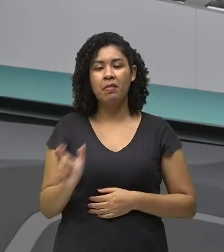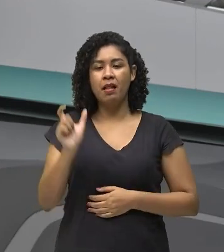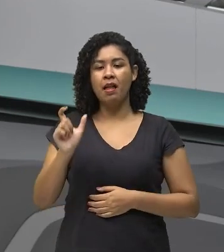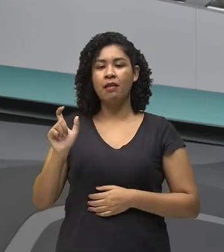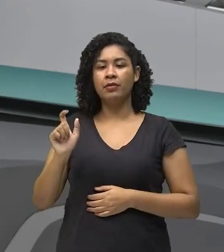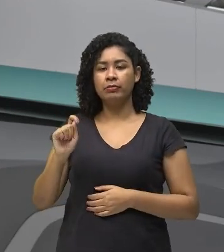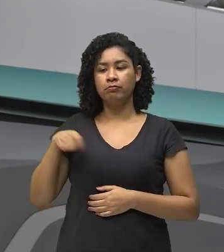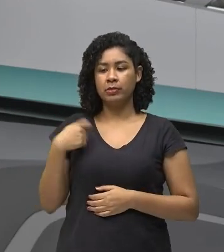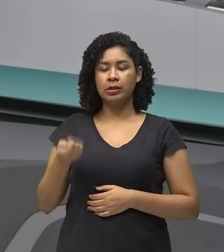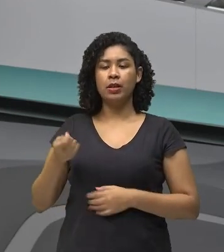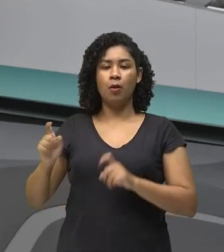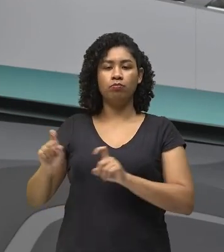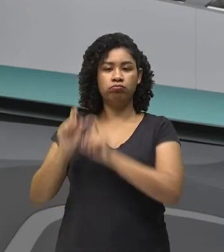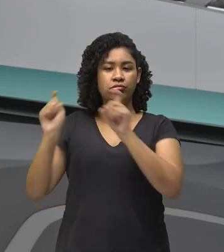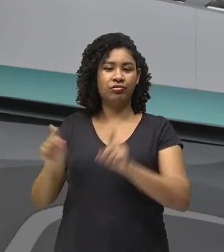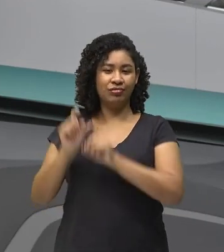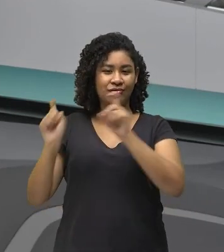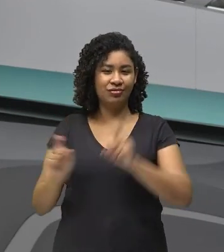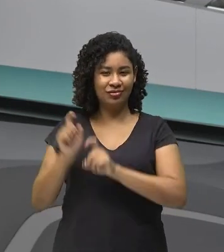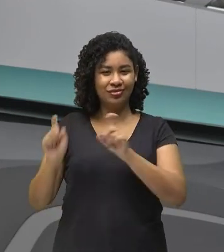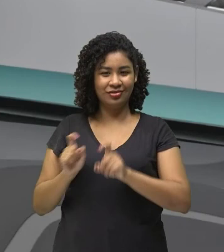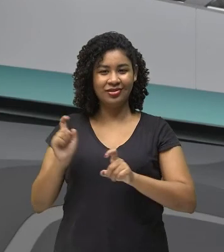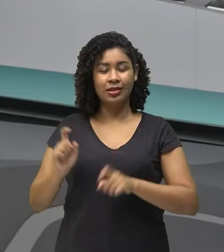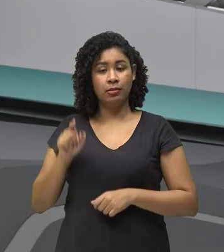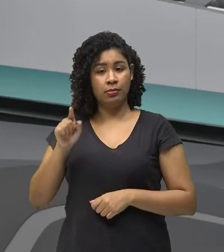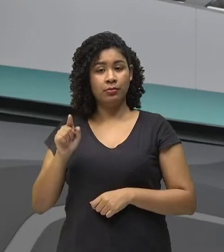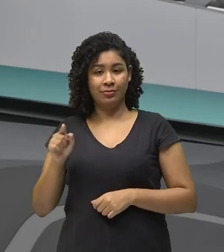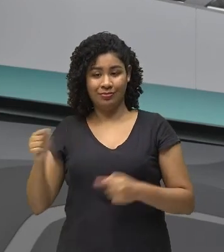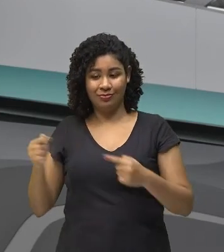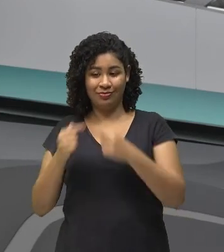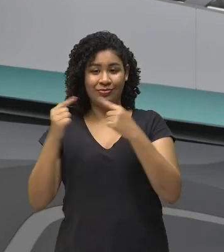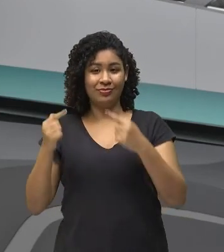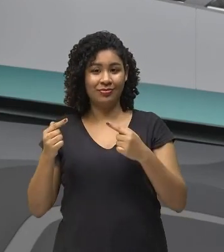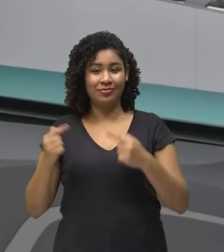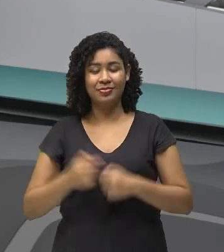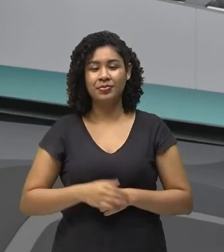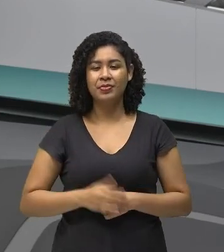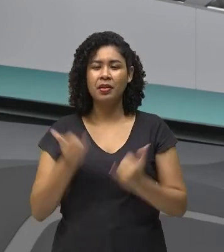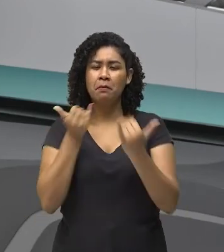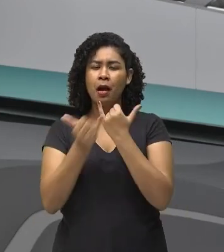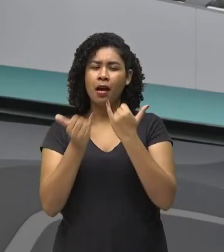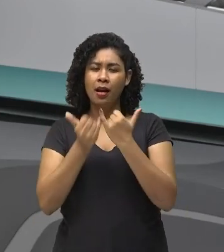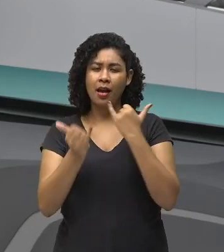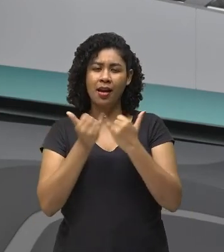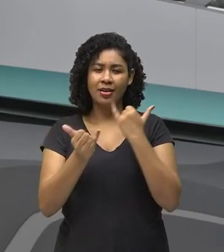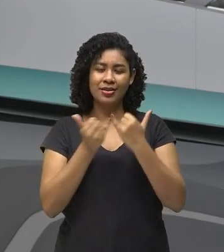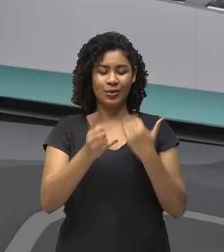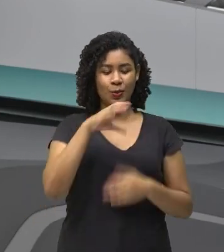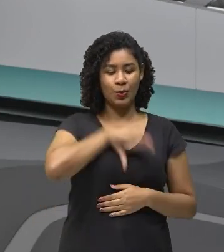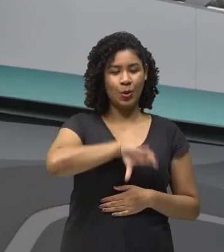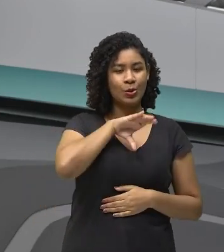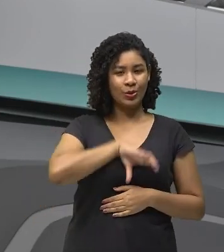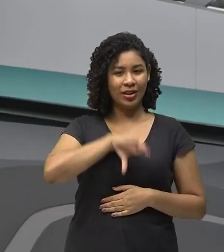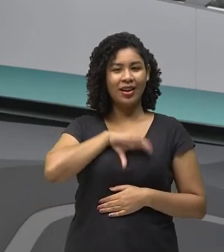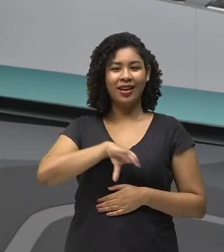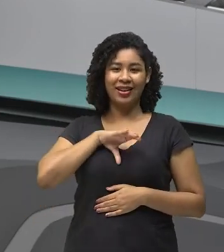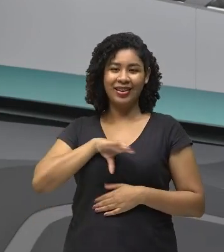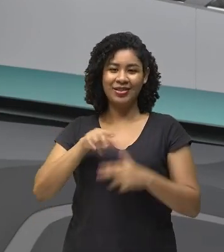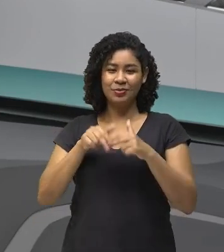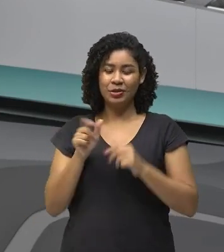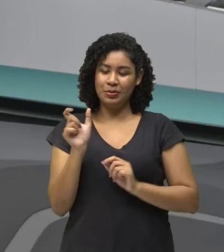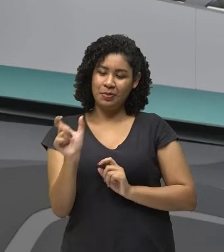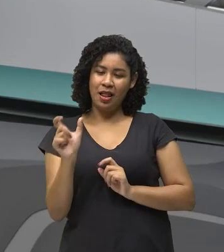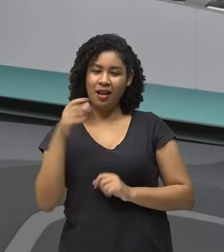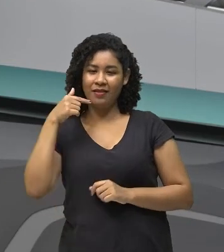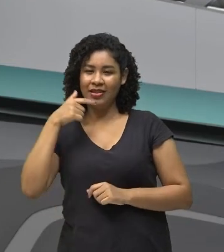tanto, né, computer, computador. Então, palavras cognatas, são aquelas parecidas com o nosso português. Como eu falei para vocês,